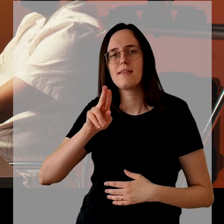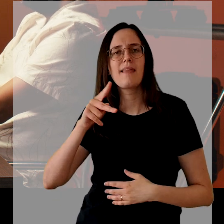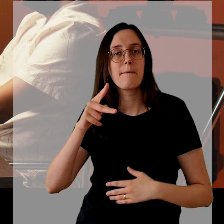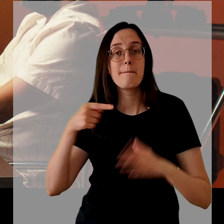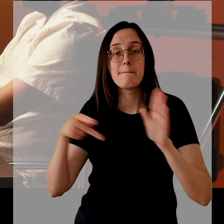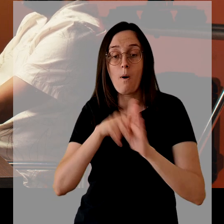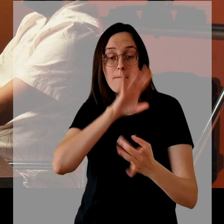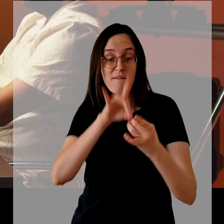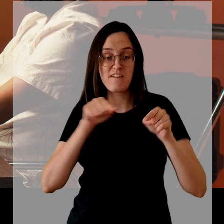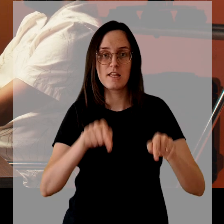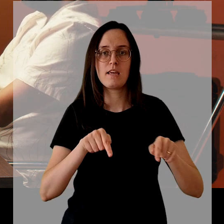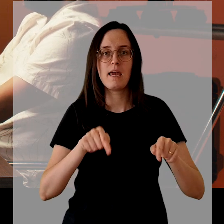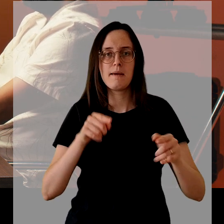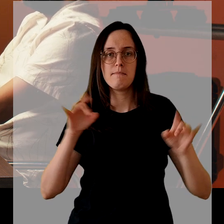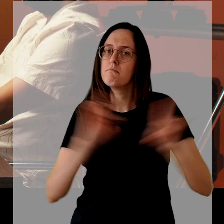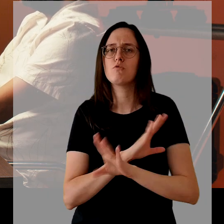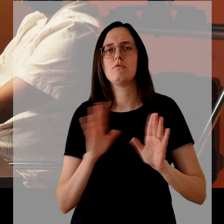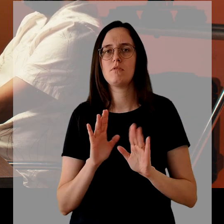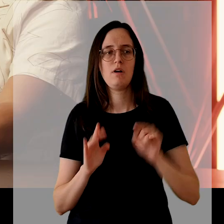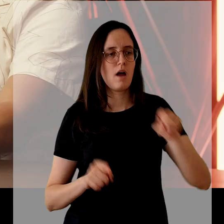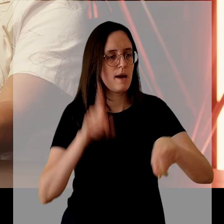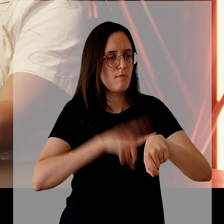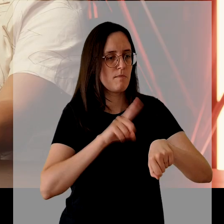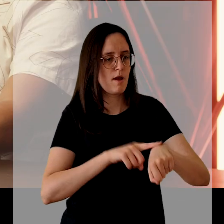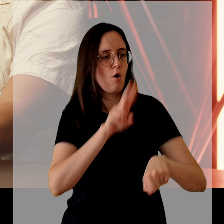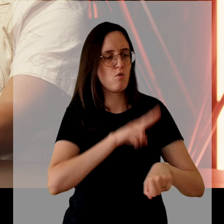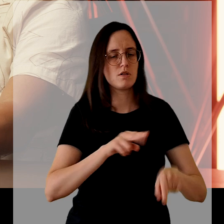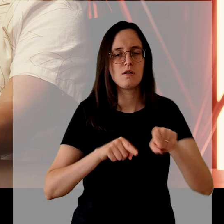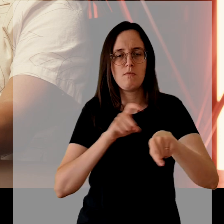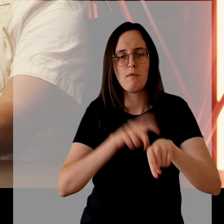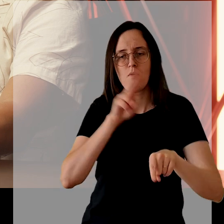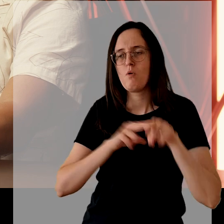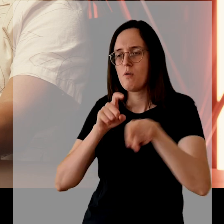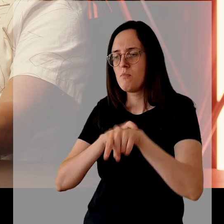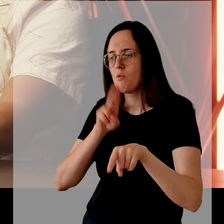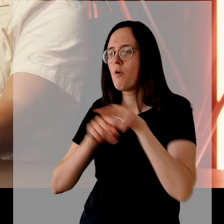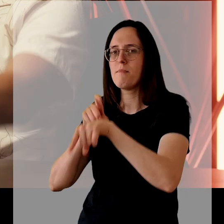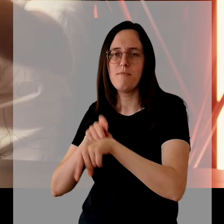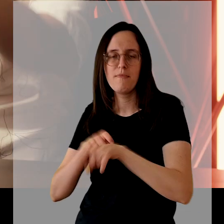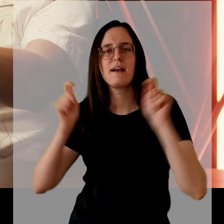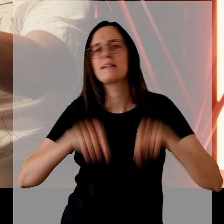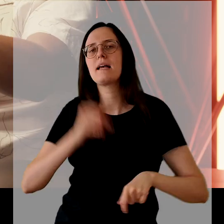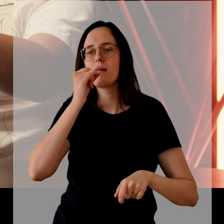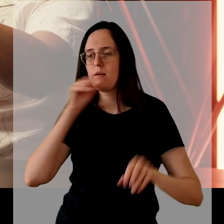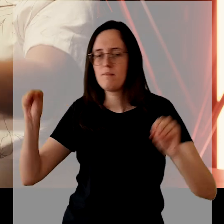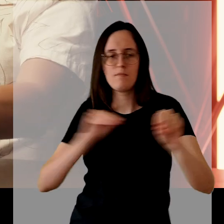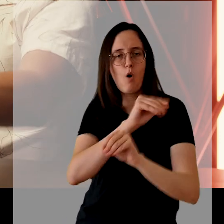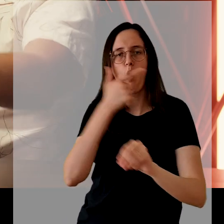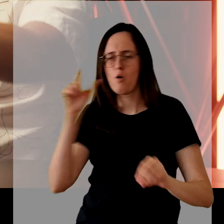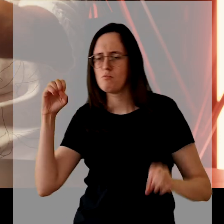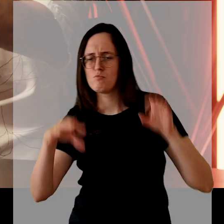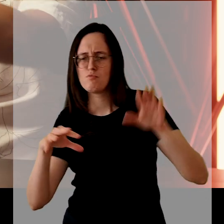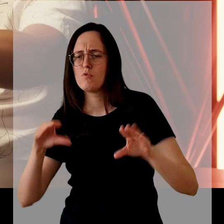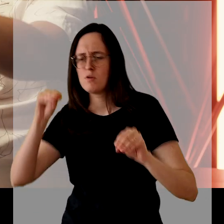tudo pronto. Eu deixei todos esses setups prontos de luz. Então eu conseguia mudar era assim, tirava um disjuntor, colocava